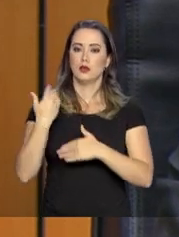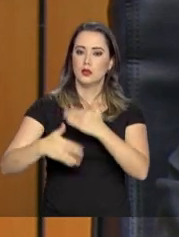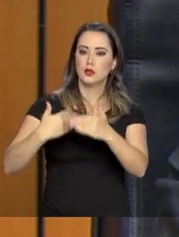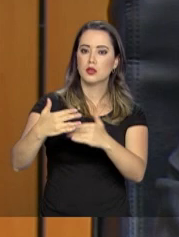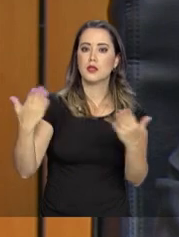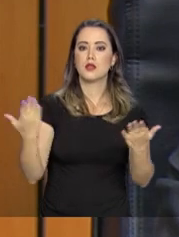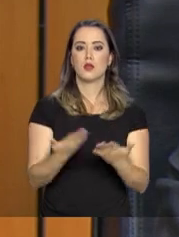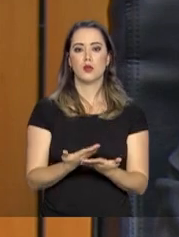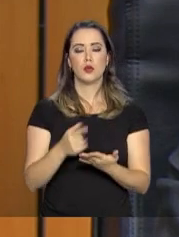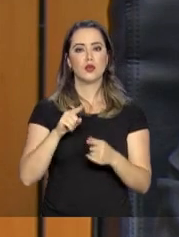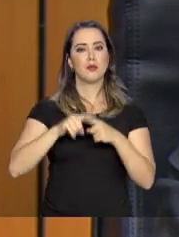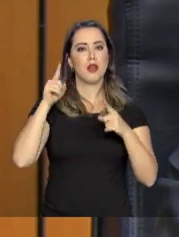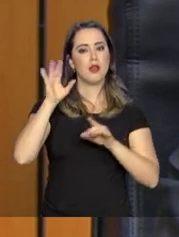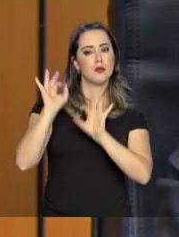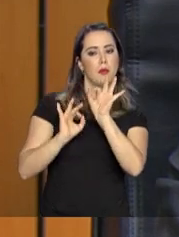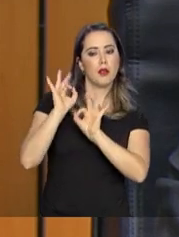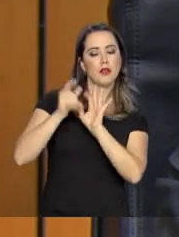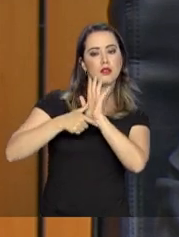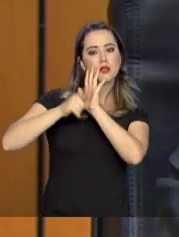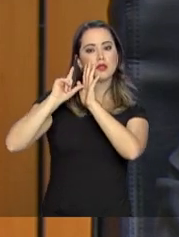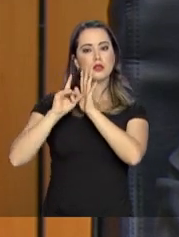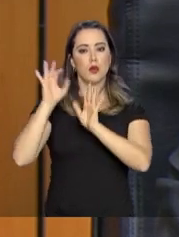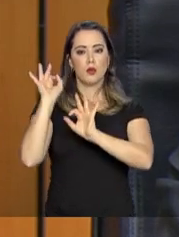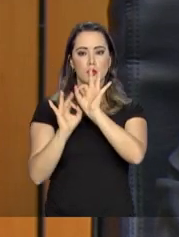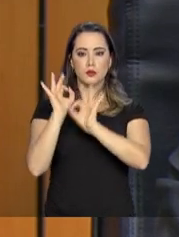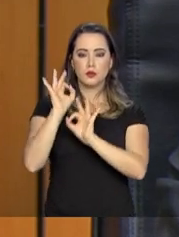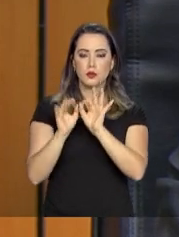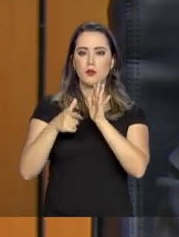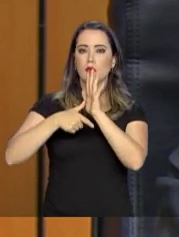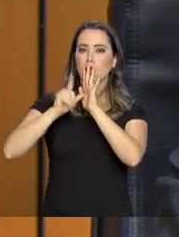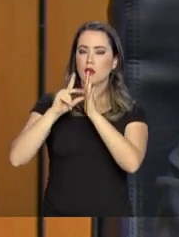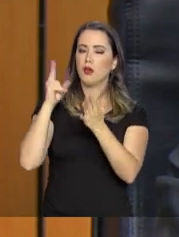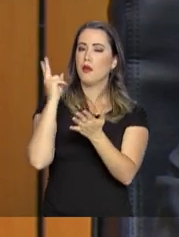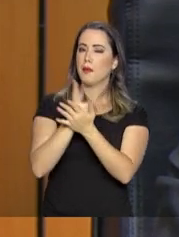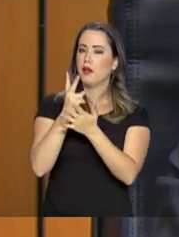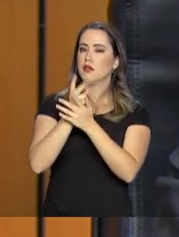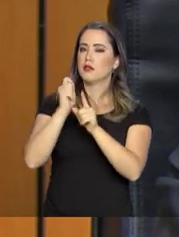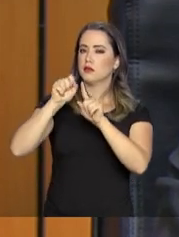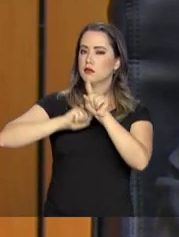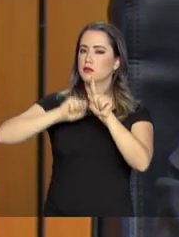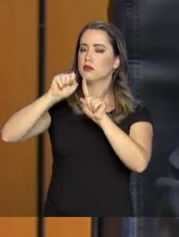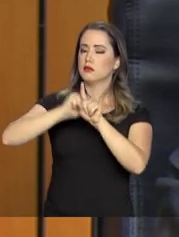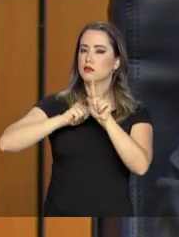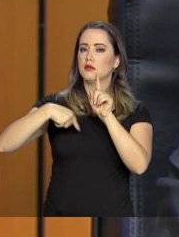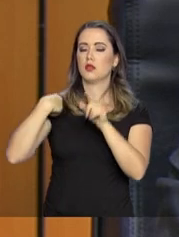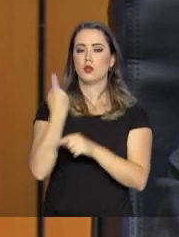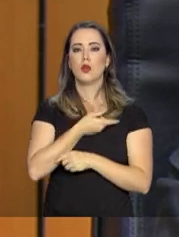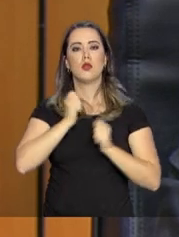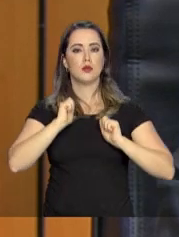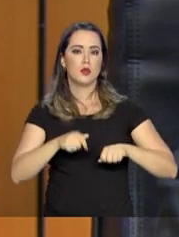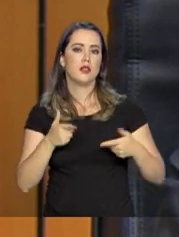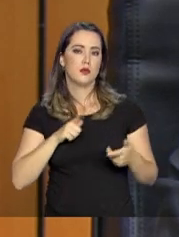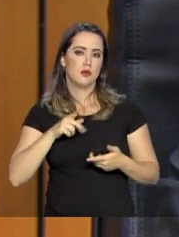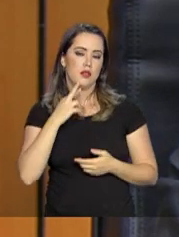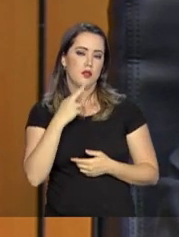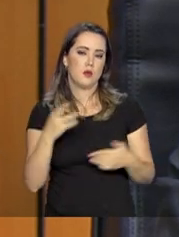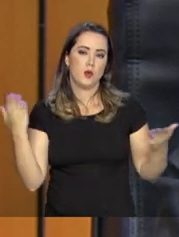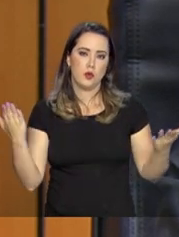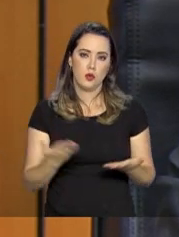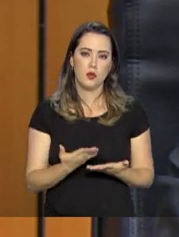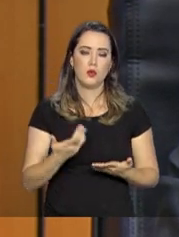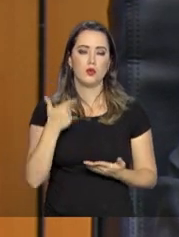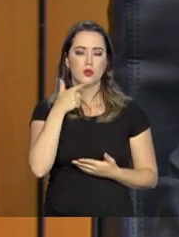dia de hoje, mas ele foi planejado, ele foi organizado, meses a fio, para que nós pudéssemos ter os resultados que nós